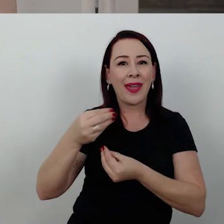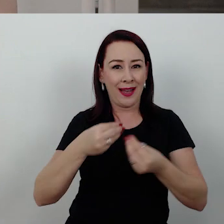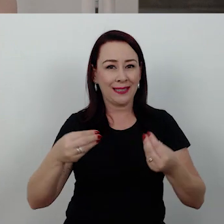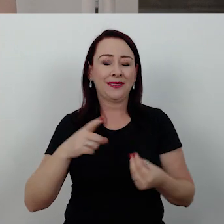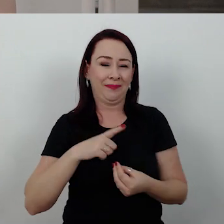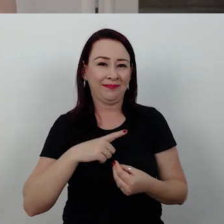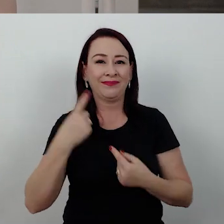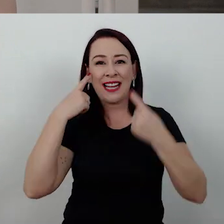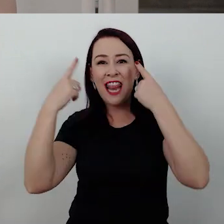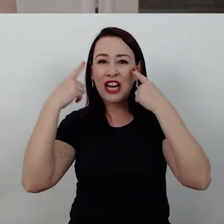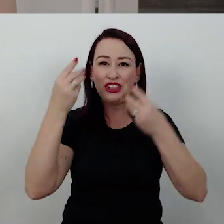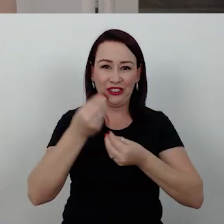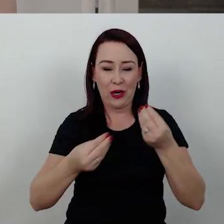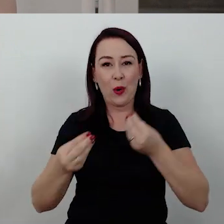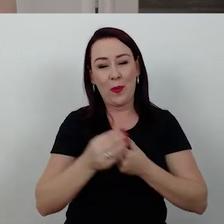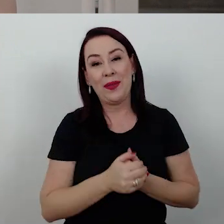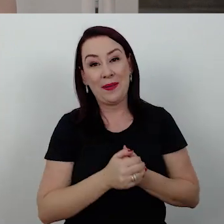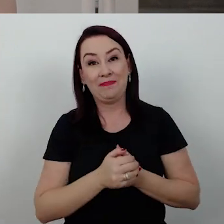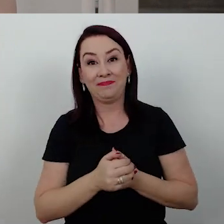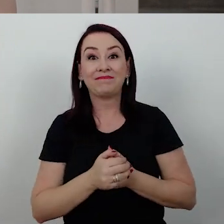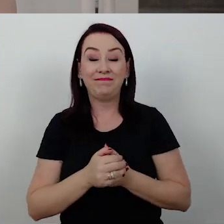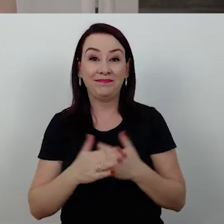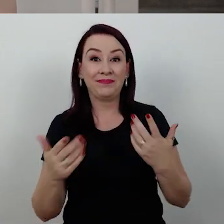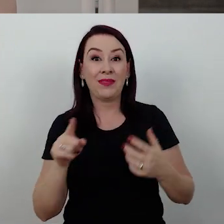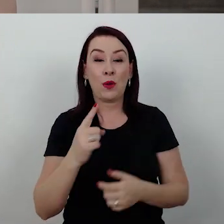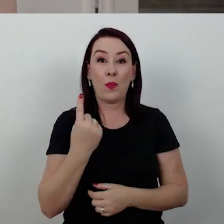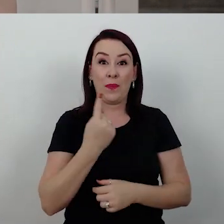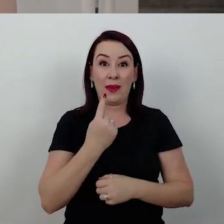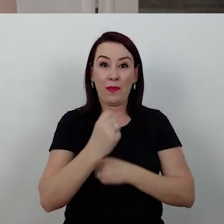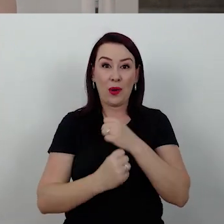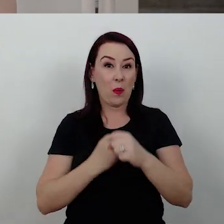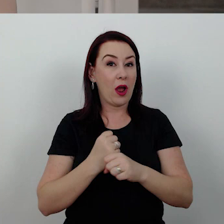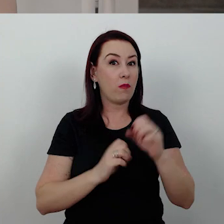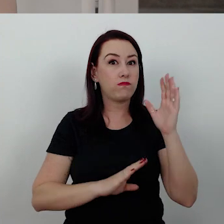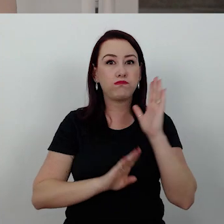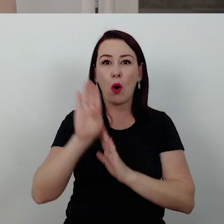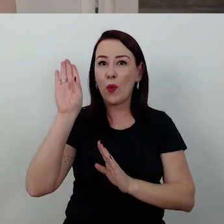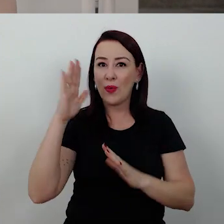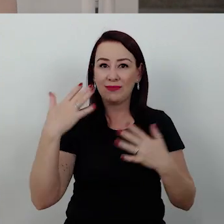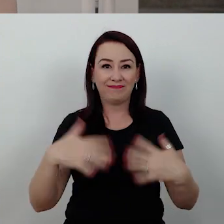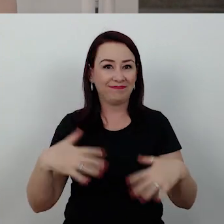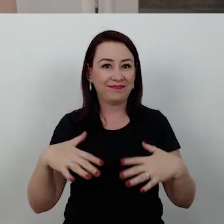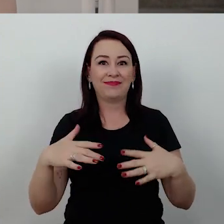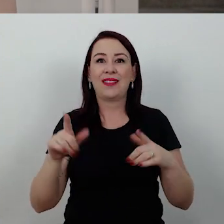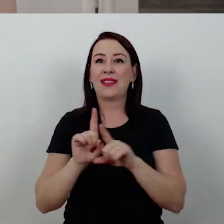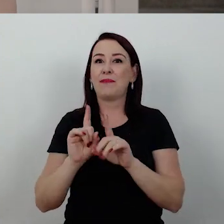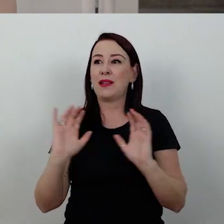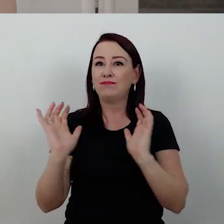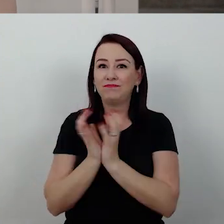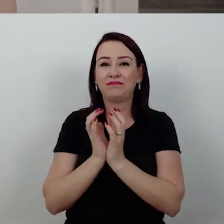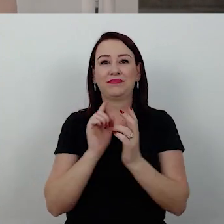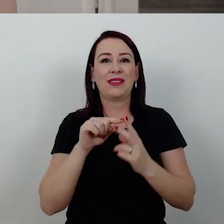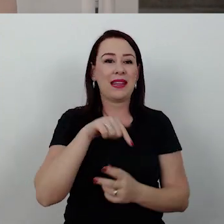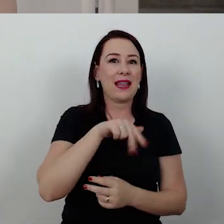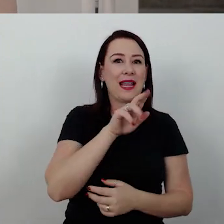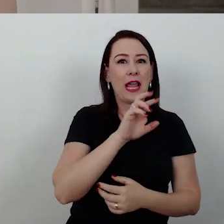girar. Né? Então, assim, nesse primeiro ano foi essa bomba e esse encontro com a Film Commission e Queiro